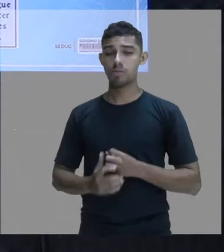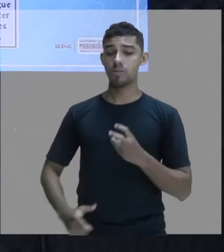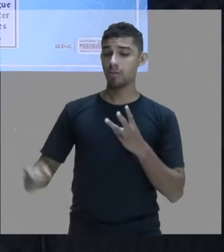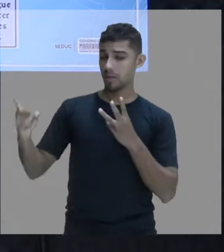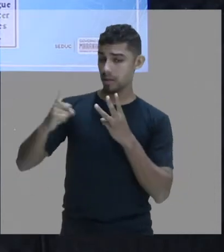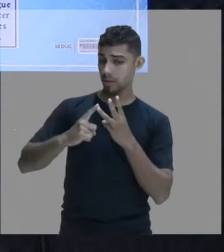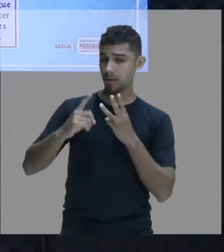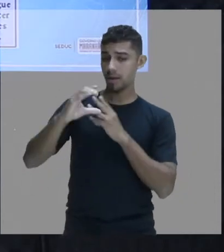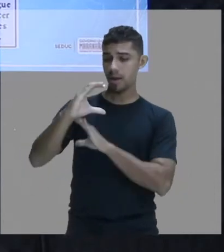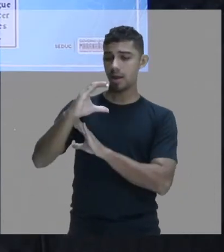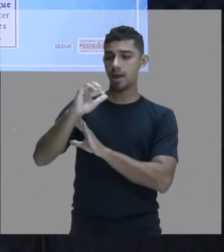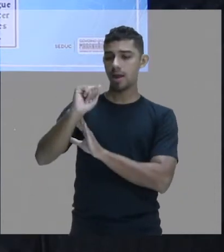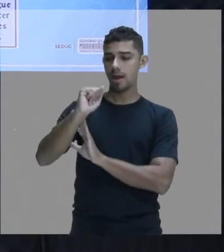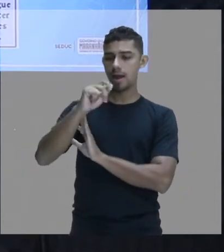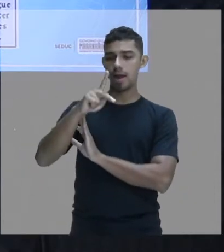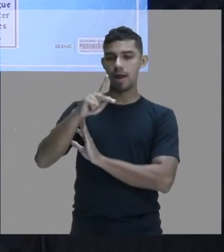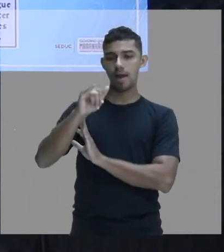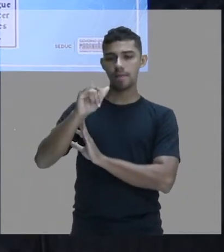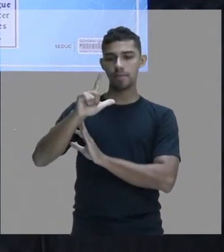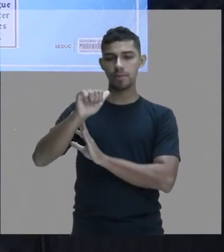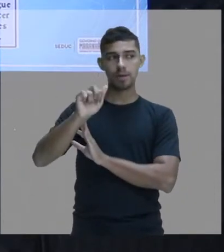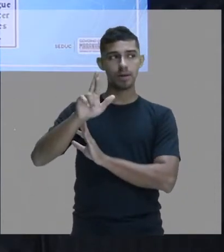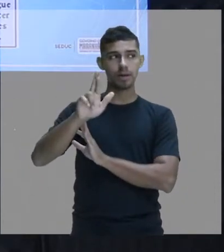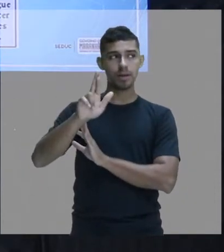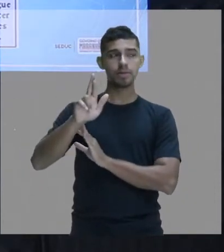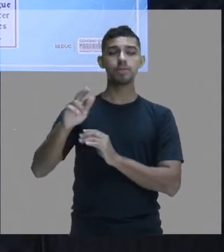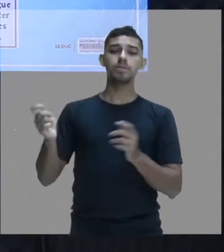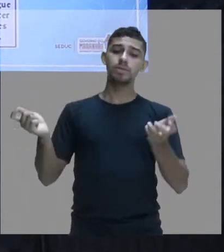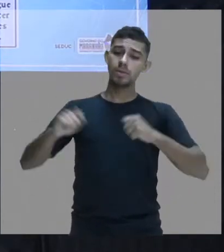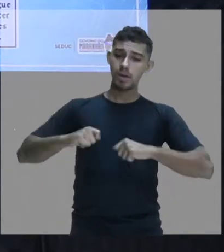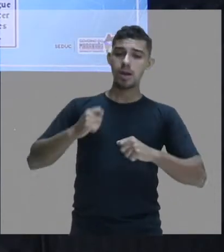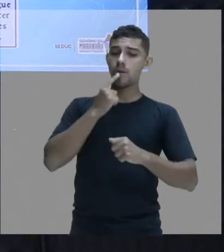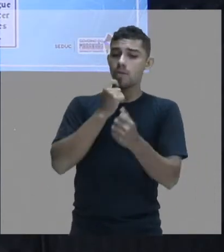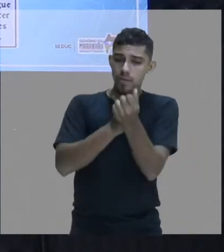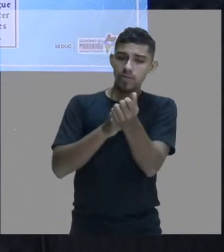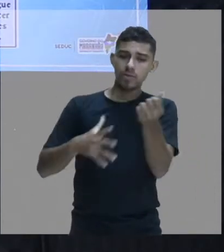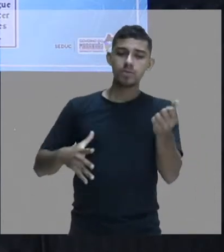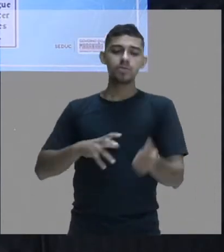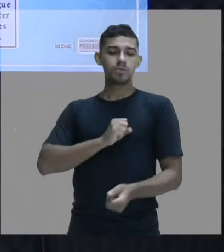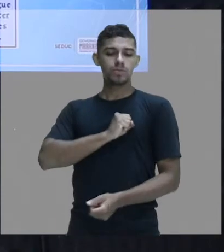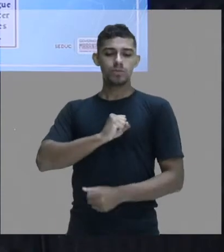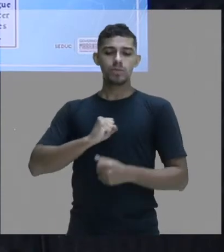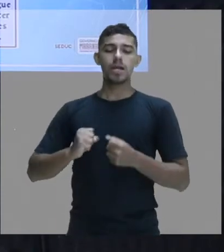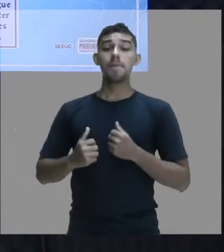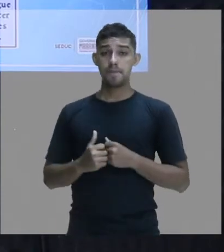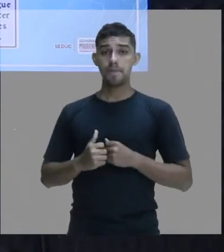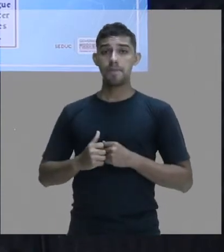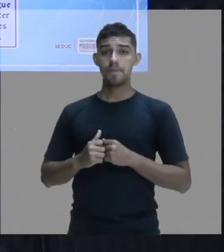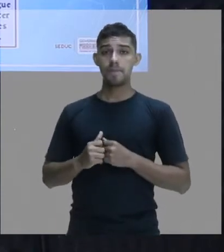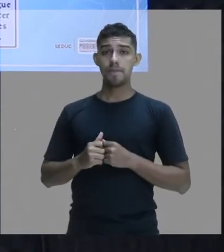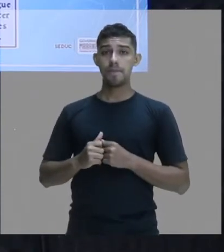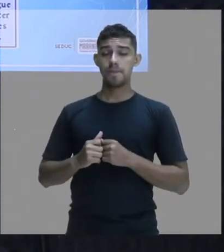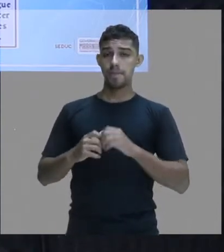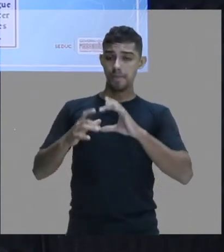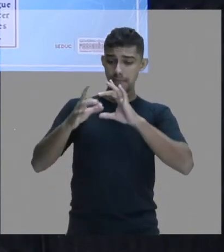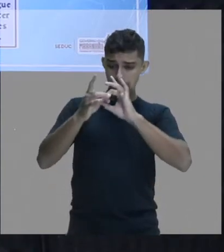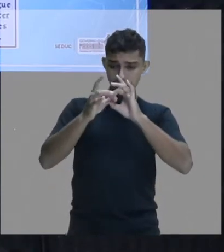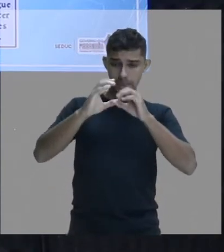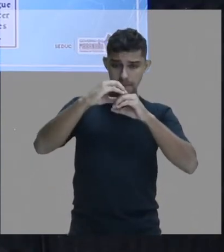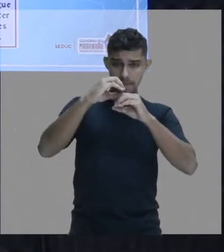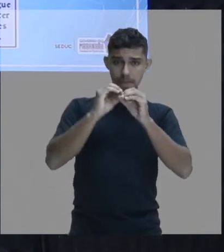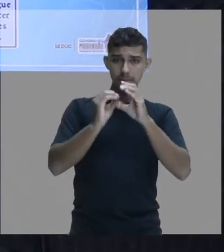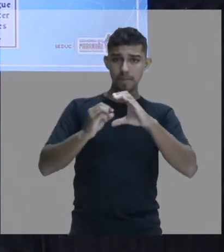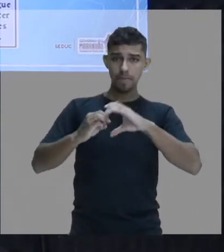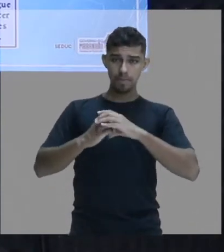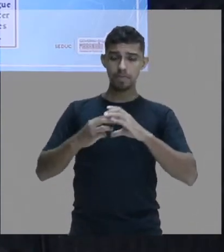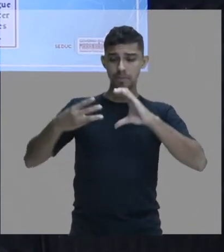Aí aqui são os capilares. Levam sangue aos tecidos para fornecer oxigênio às células. Eles se ligam às artérias e às